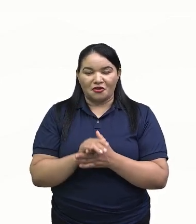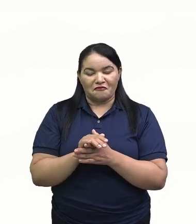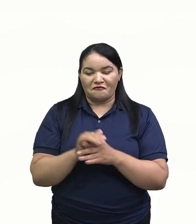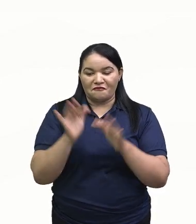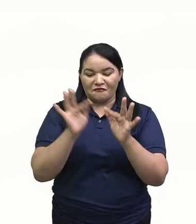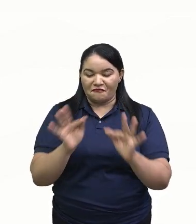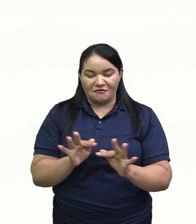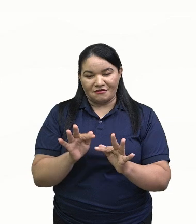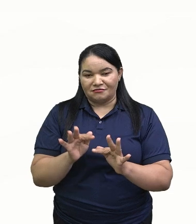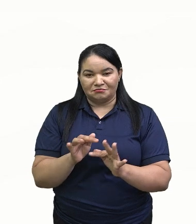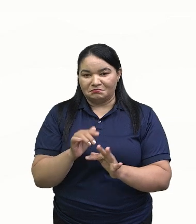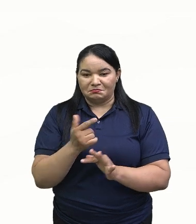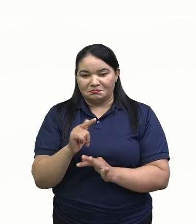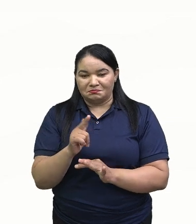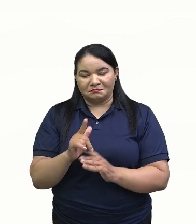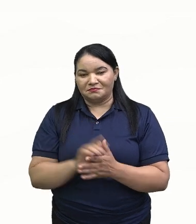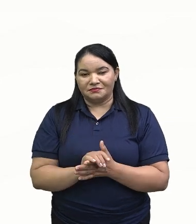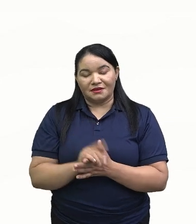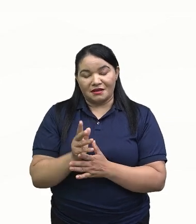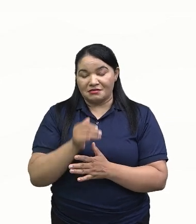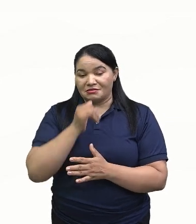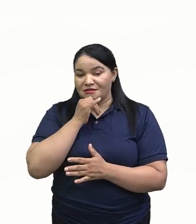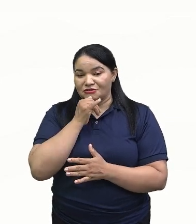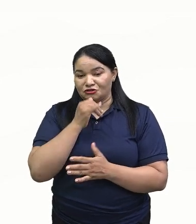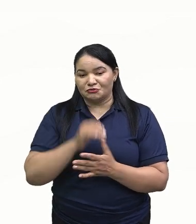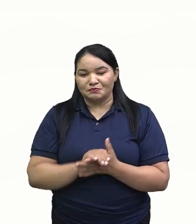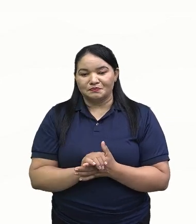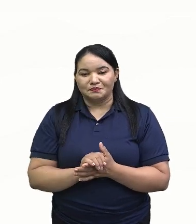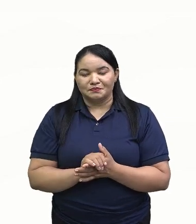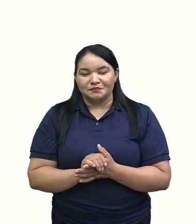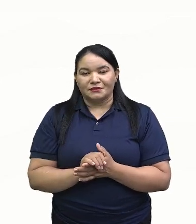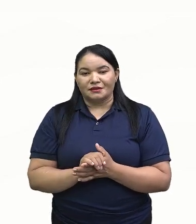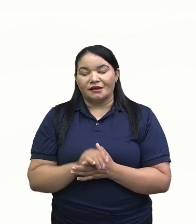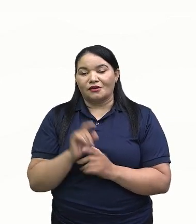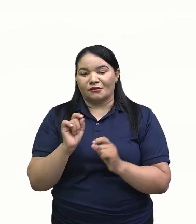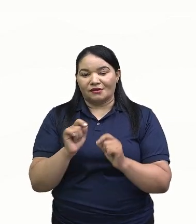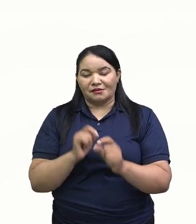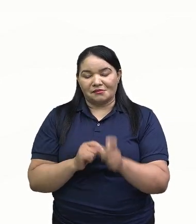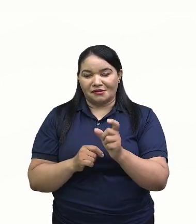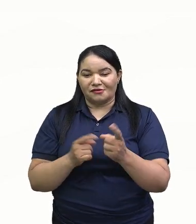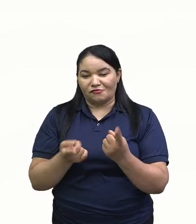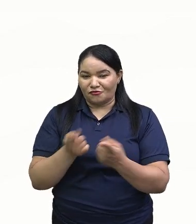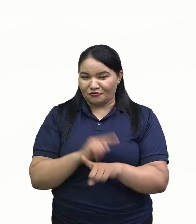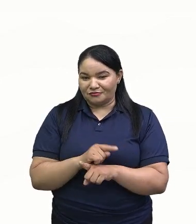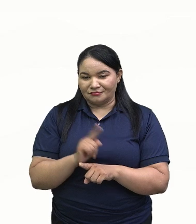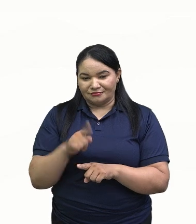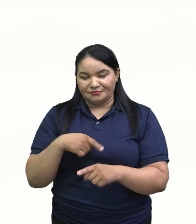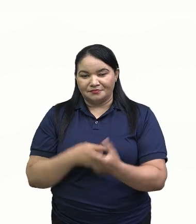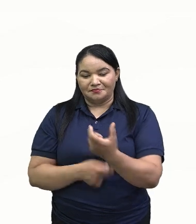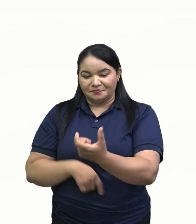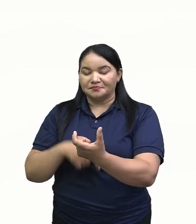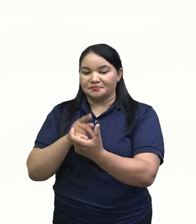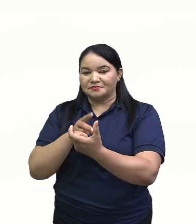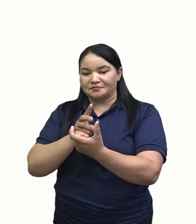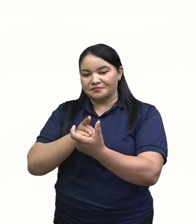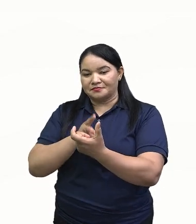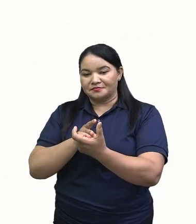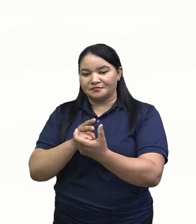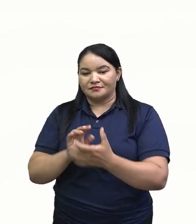está triste, né? Ao contrário da palavra feliz, que é o radical. Agora, se eu